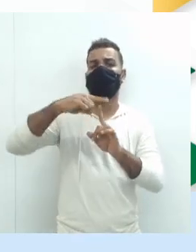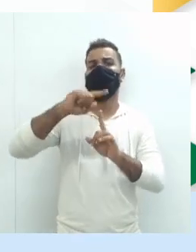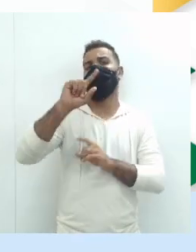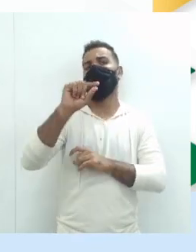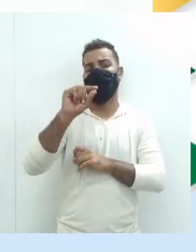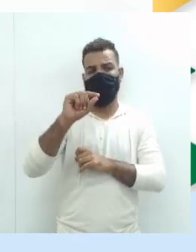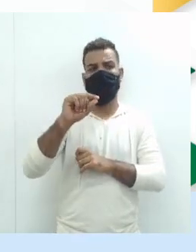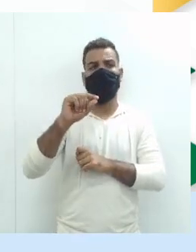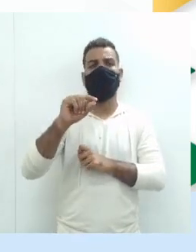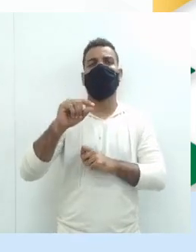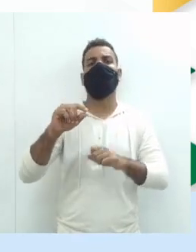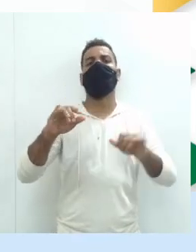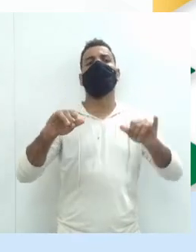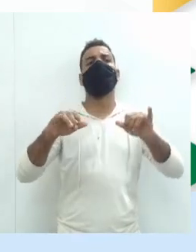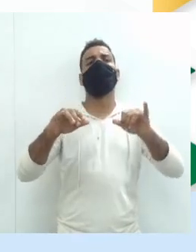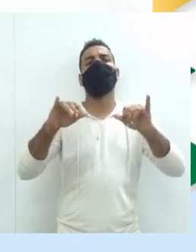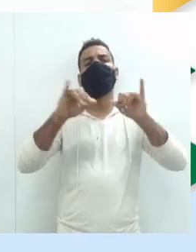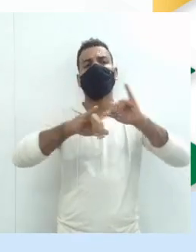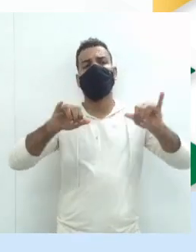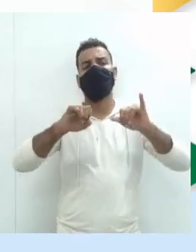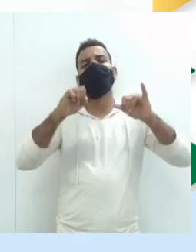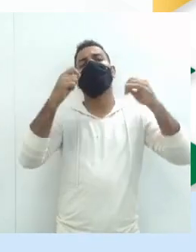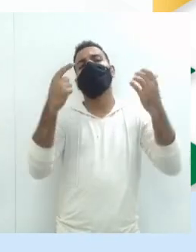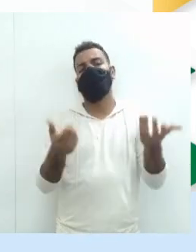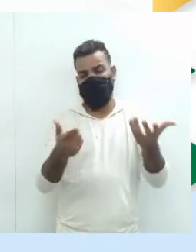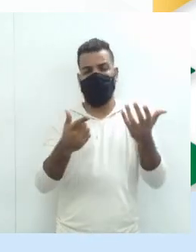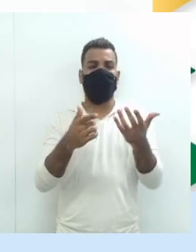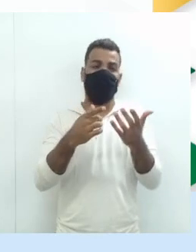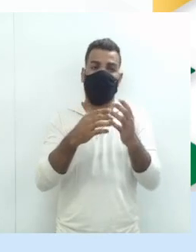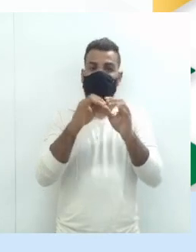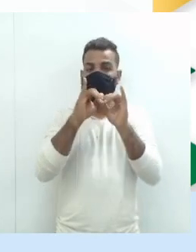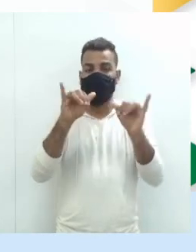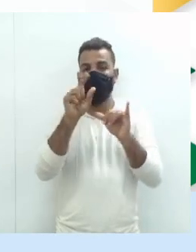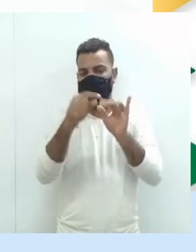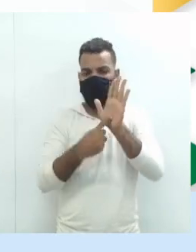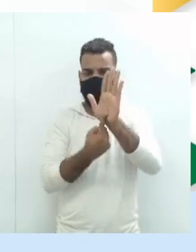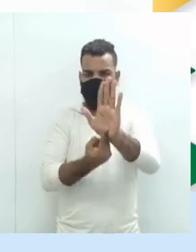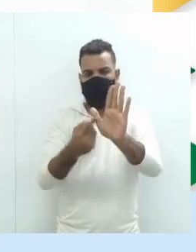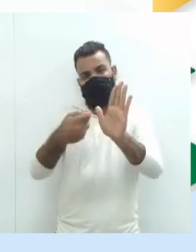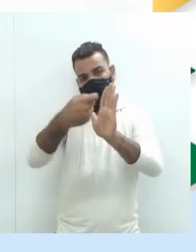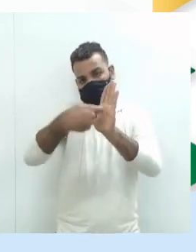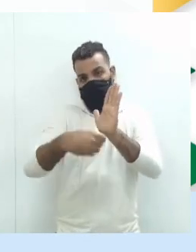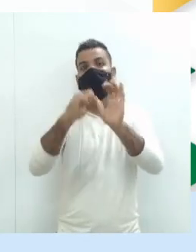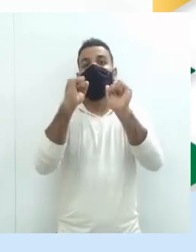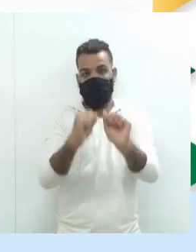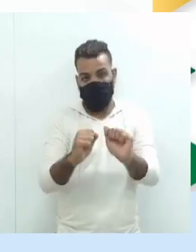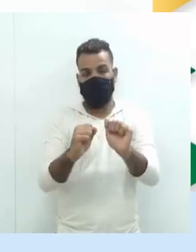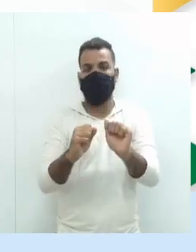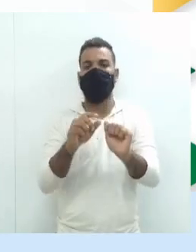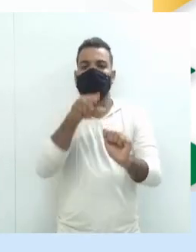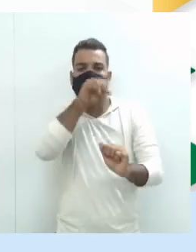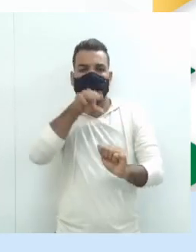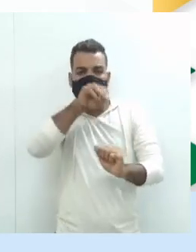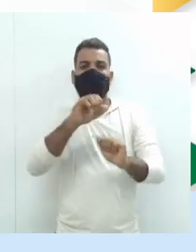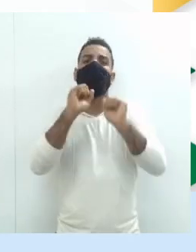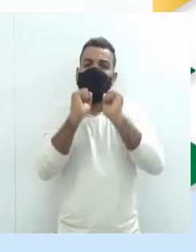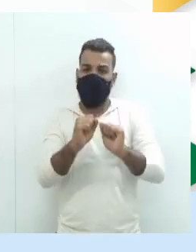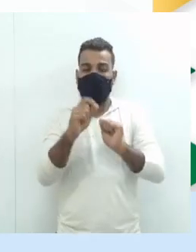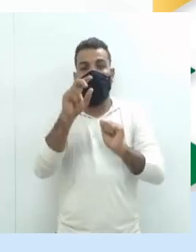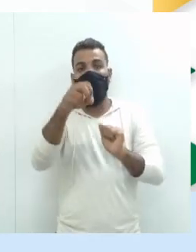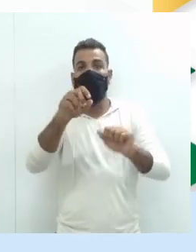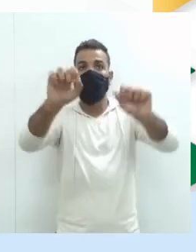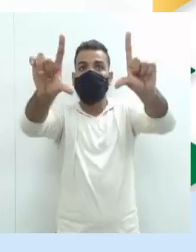em campanhas publicitárias e podem ser textos de natureza escrita, oral e